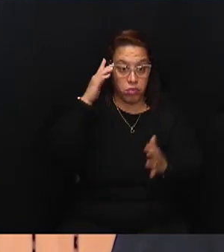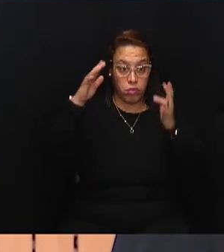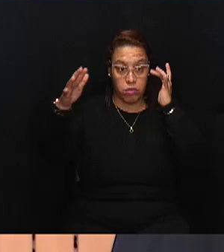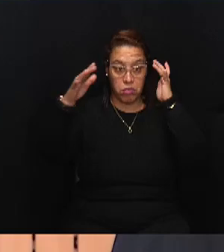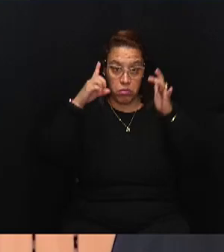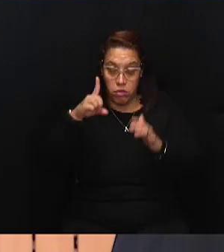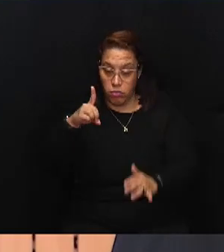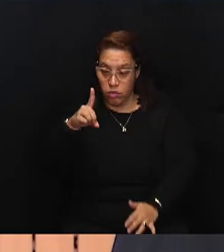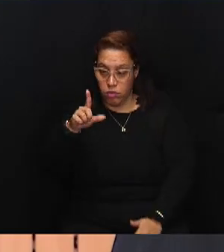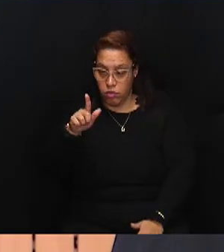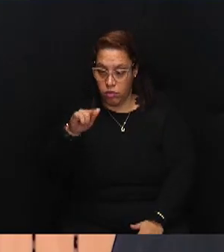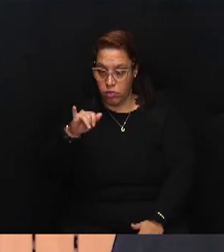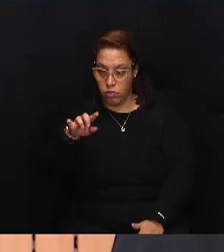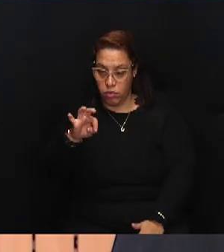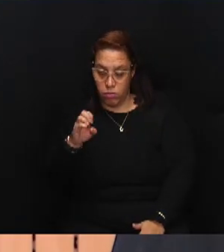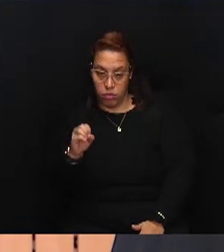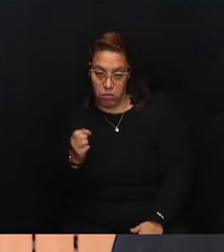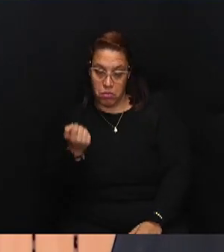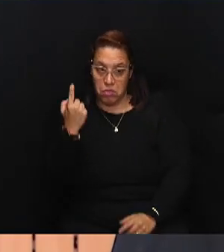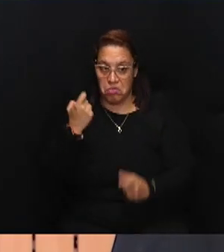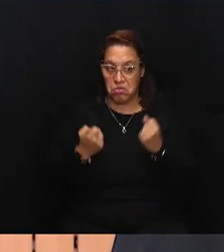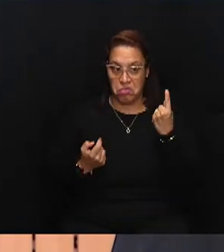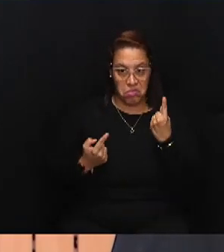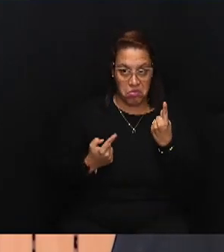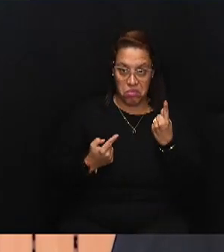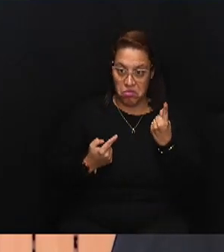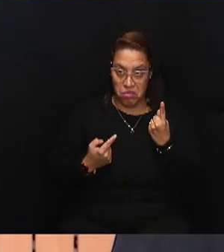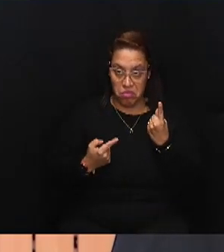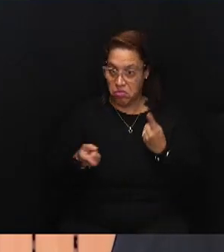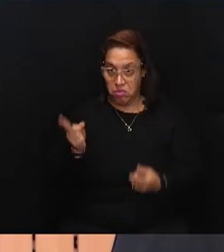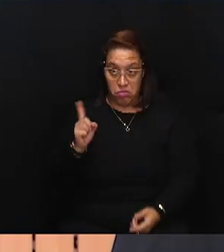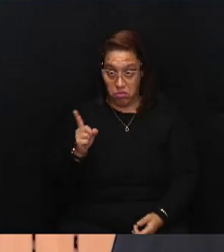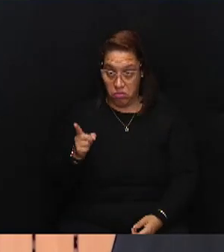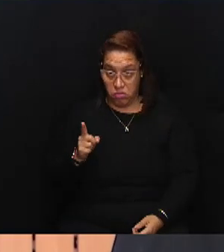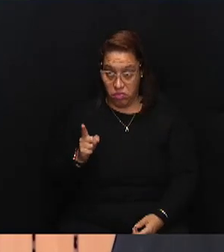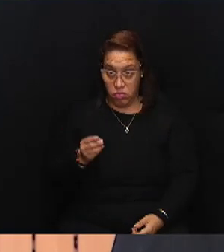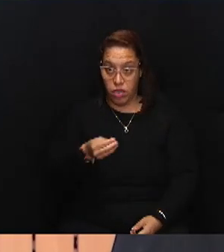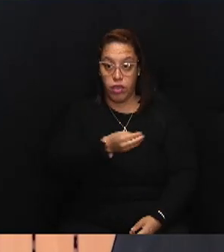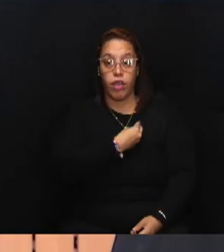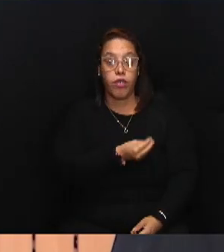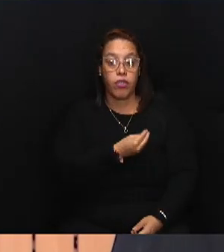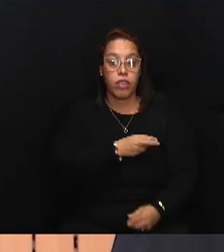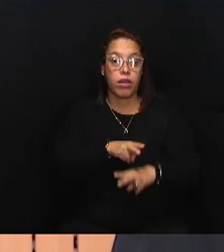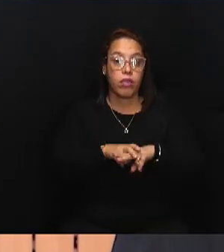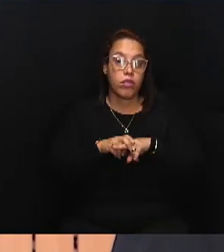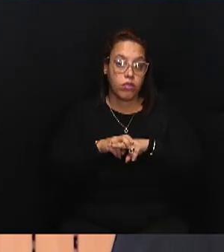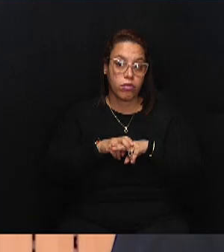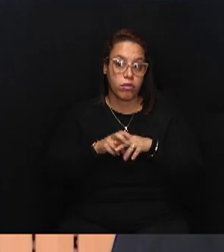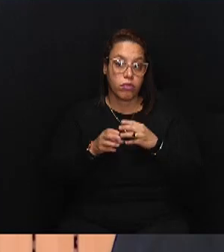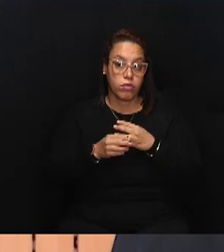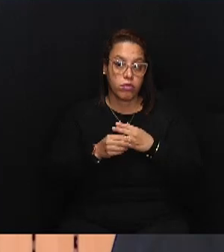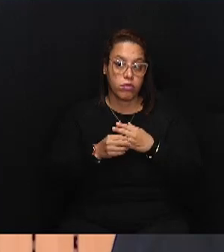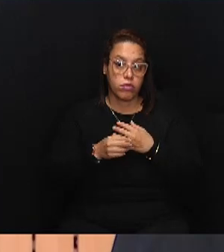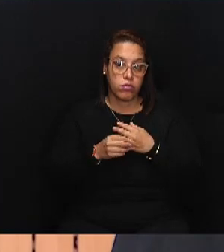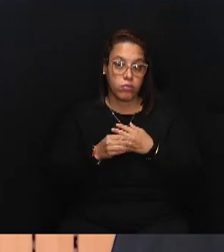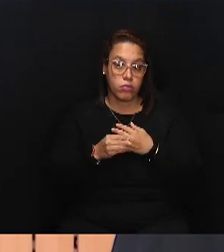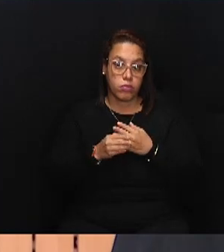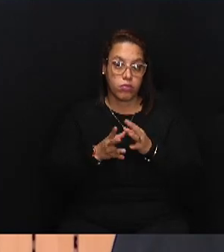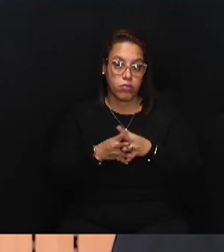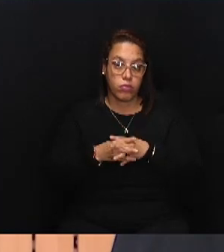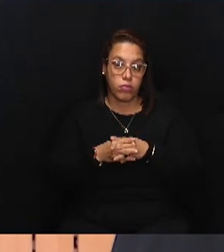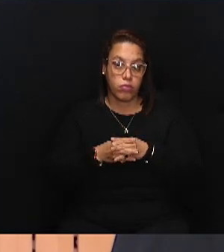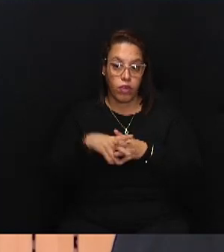Diego, ou da ideia de alguém em si, e sim da vivência. Por isso que acredito que o